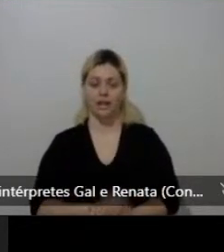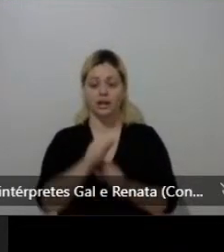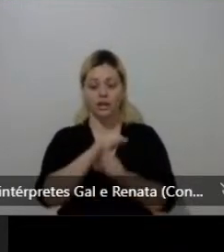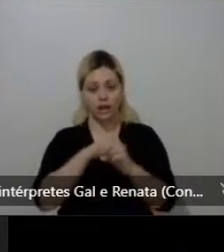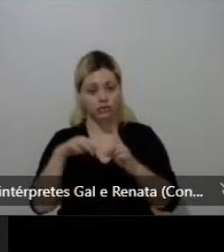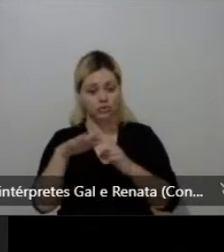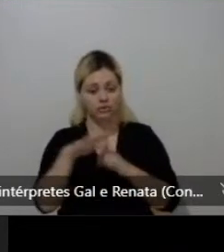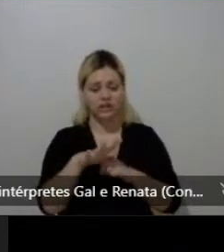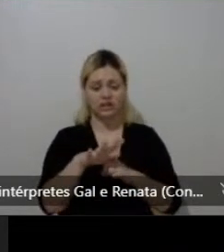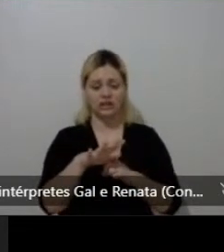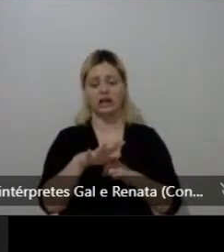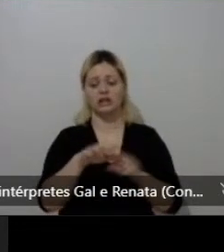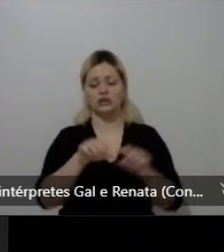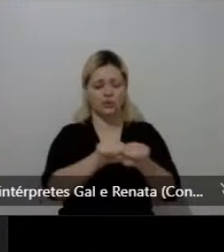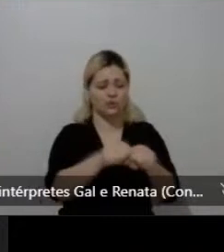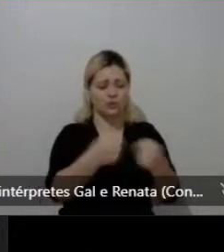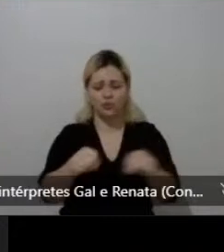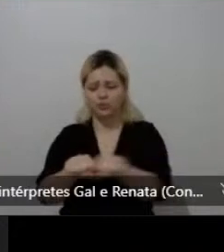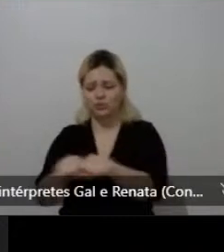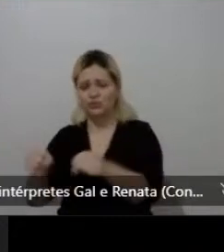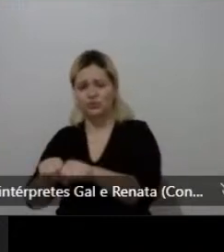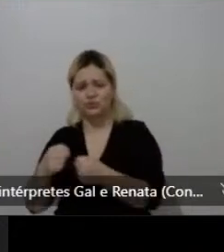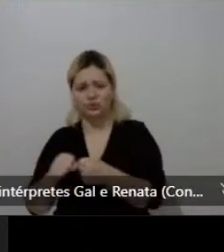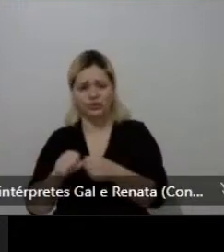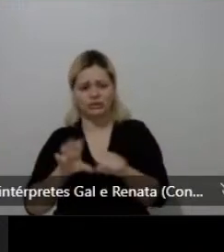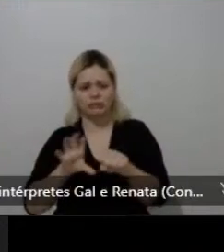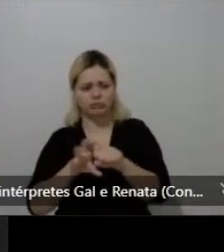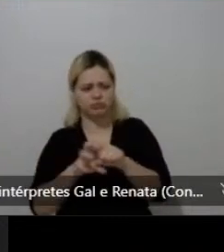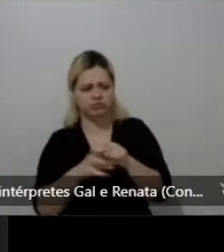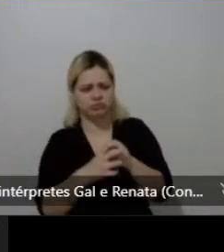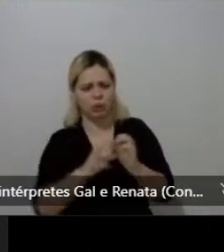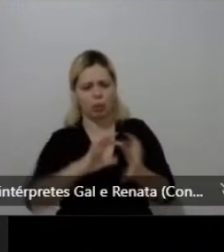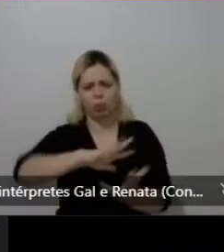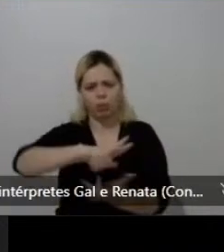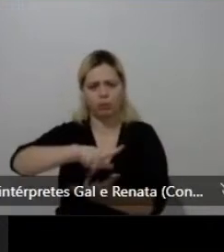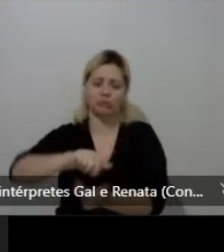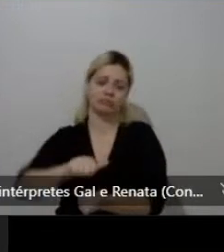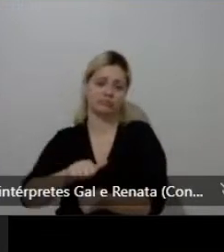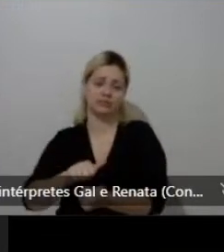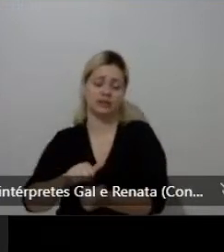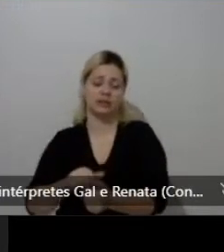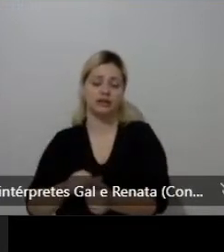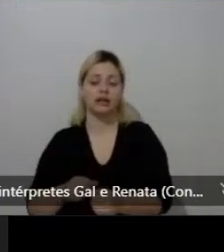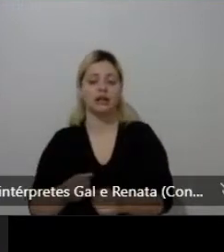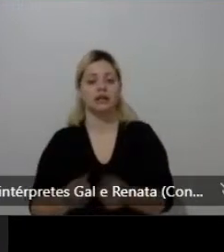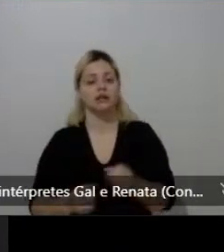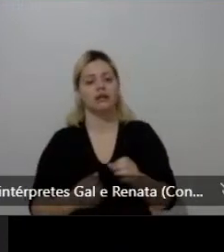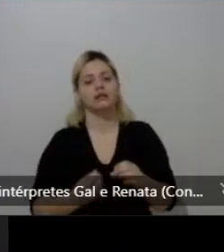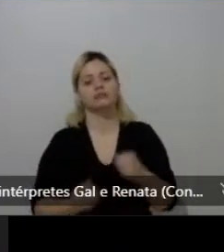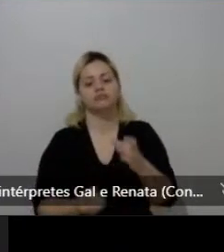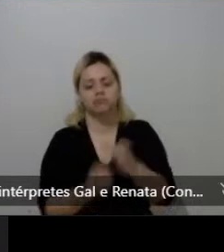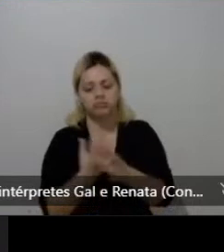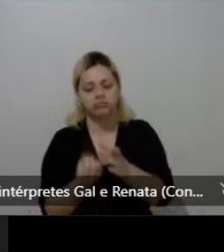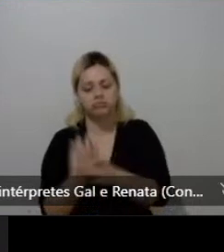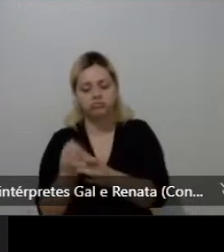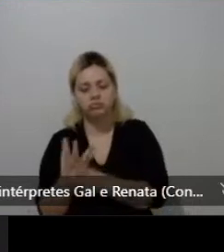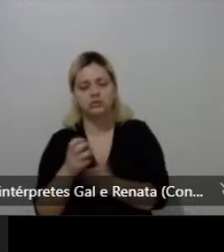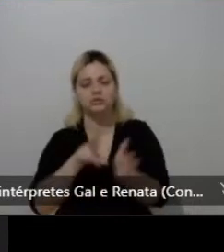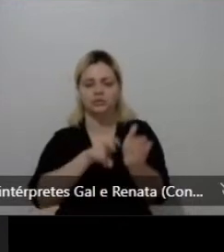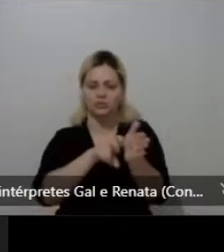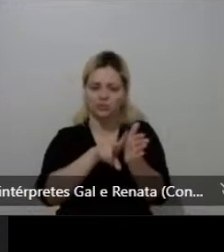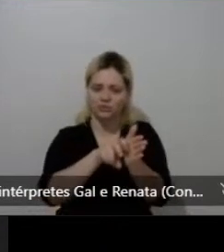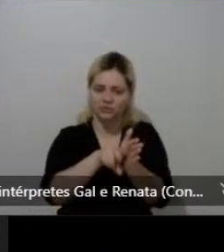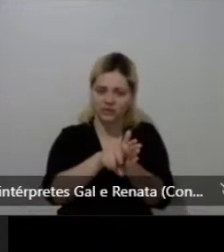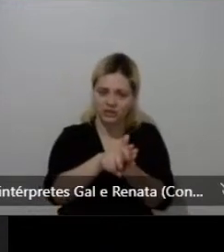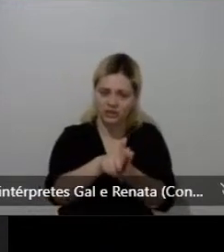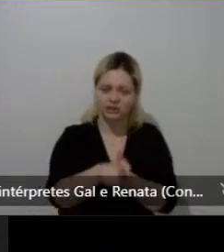sociedade, né, que destrói e está comendo o planeta, ela está produzindo, né, os vírus e,